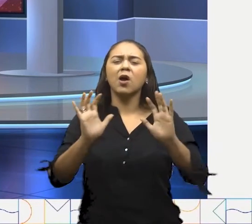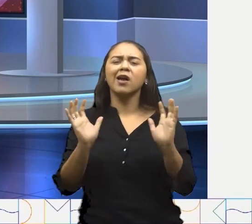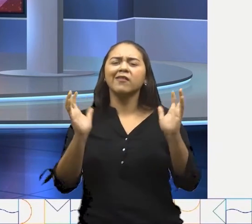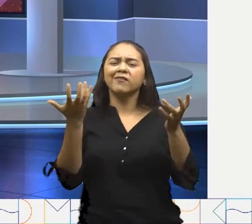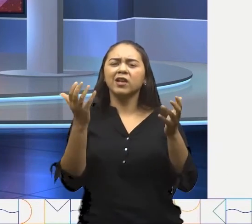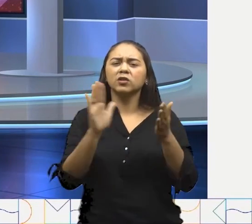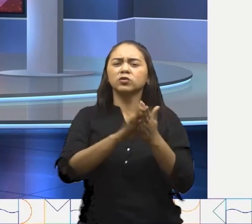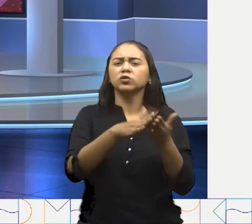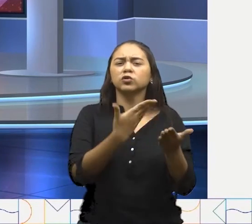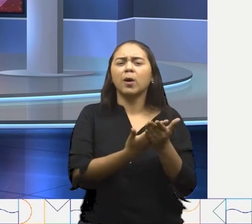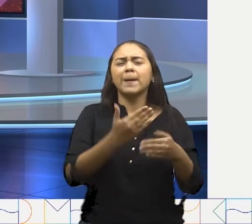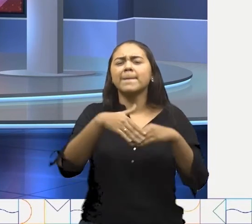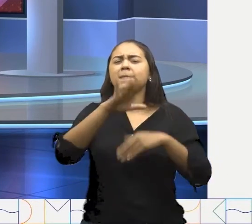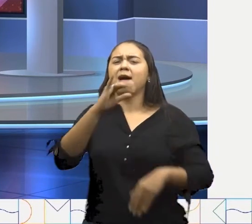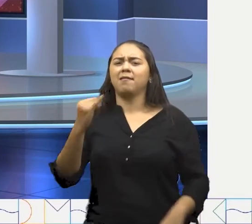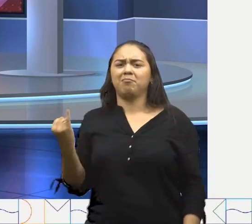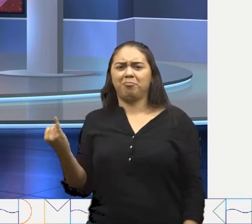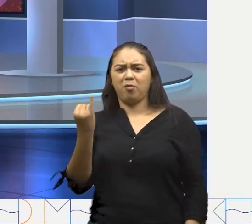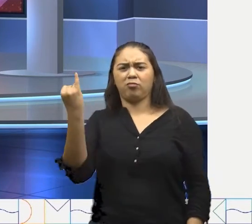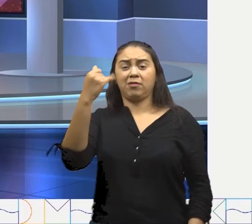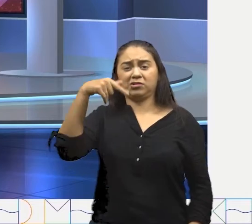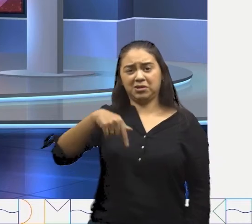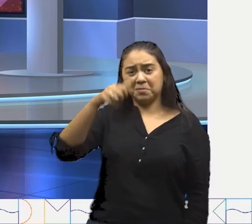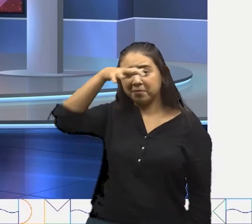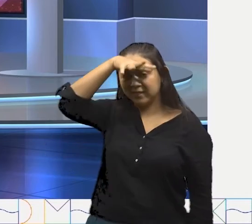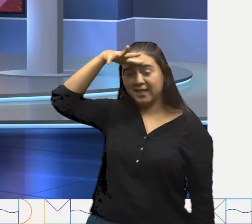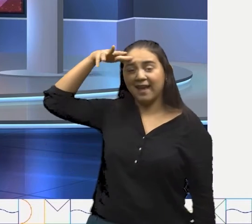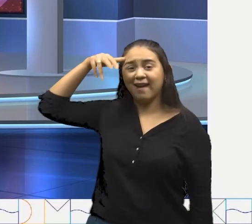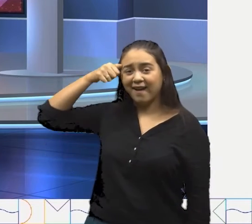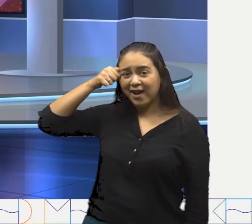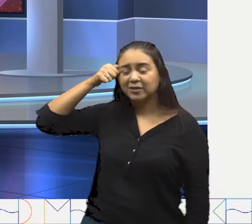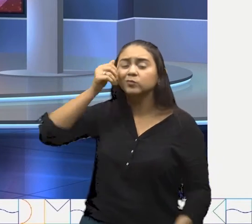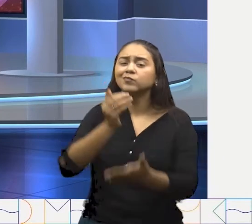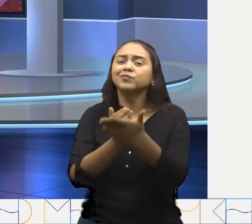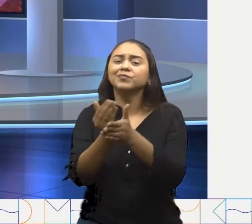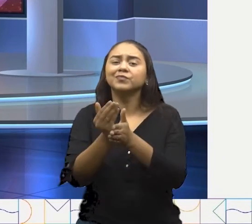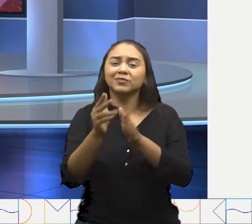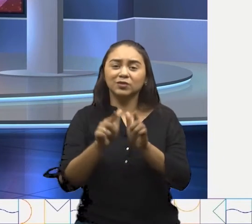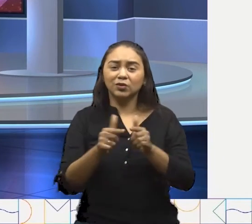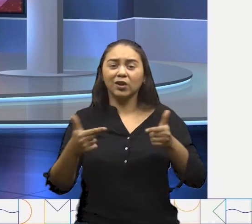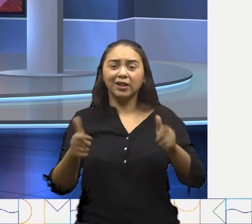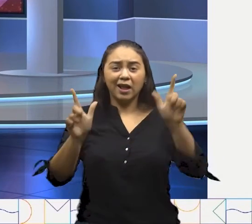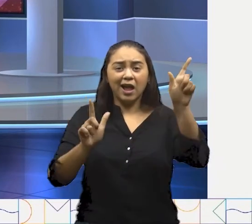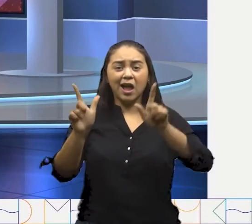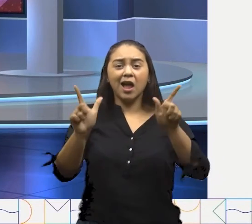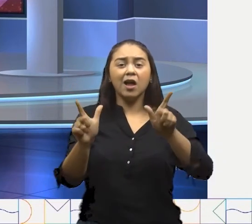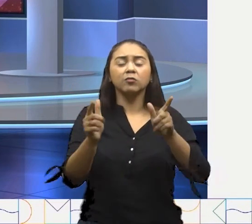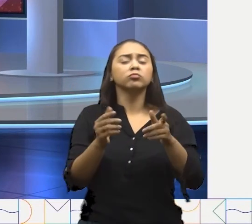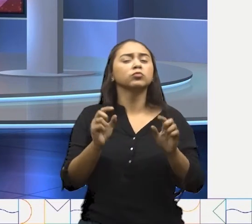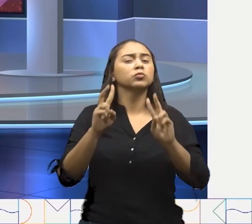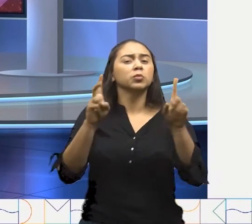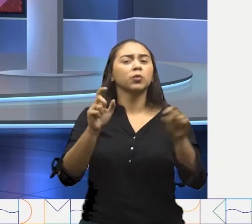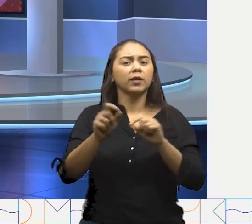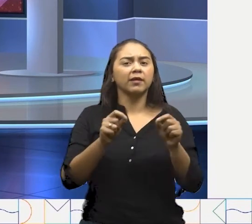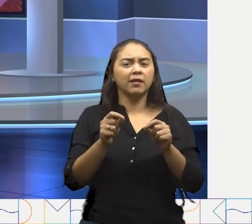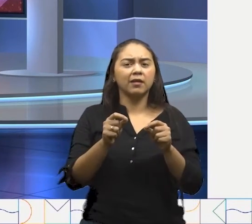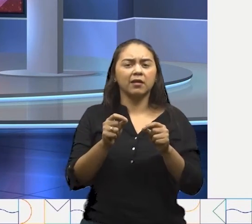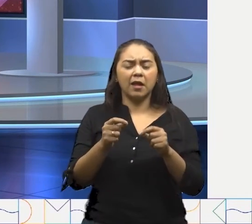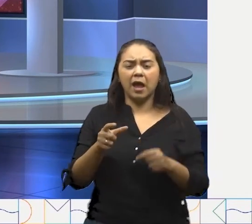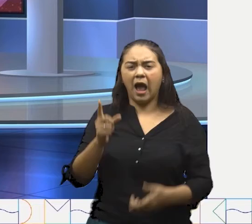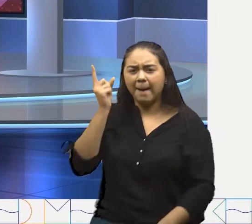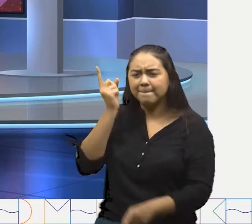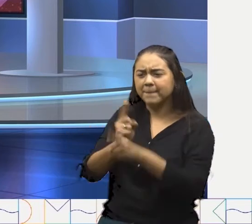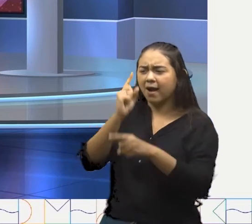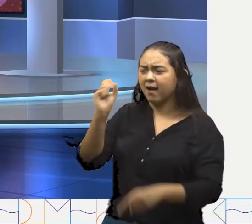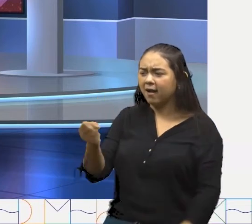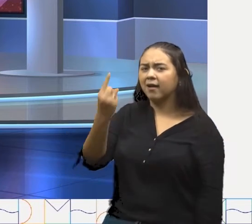eventos escolares mais importantes na cidade de Manaus. Iniciamos o telejornal falando sobre a descoberta de um artista